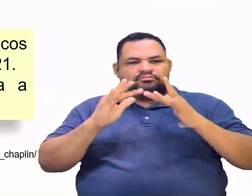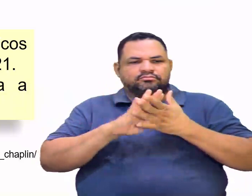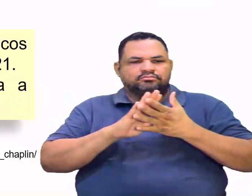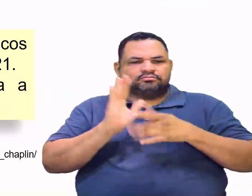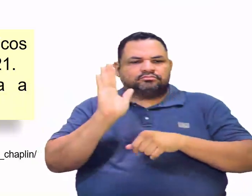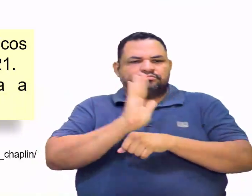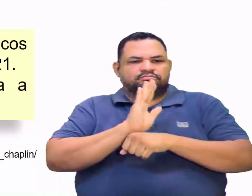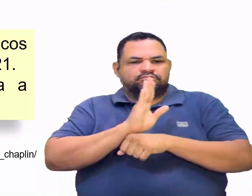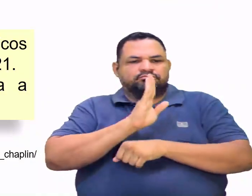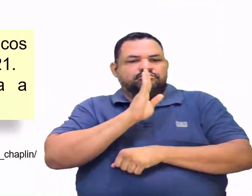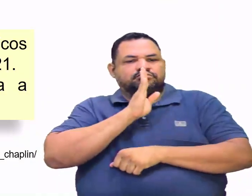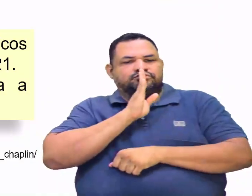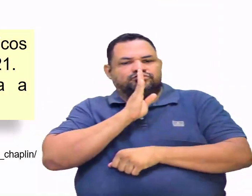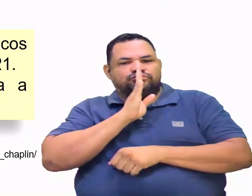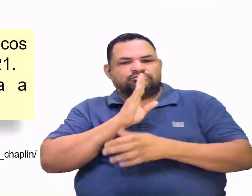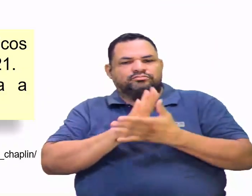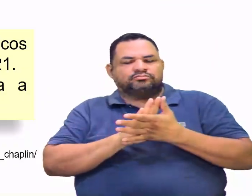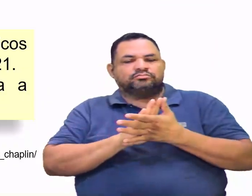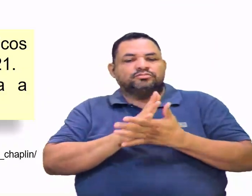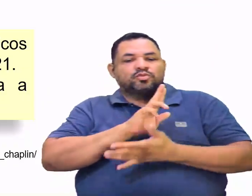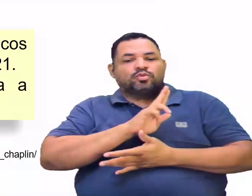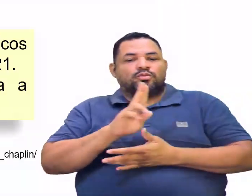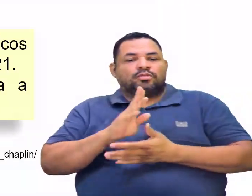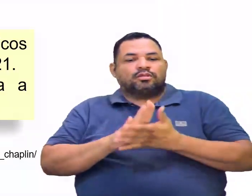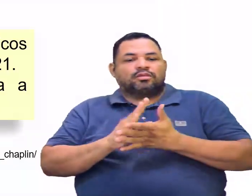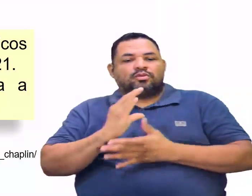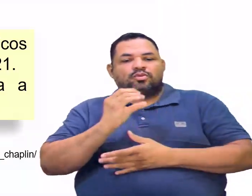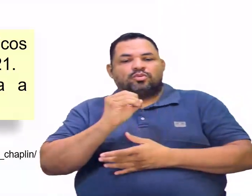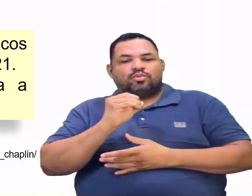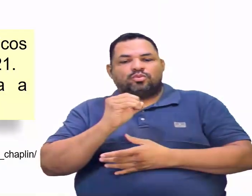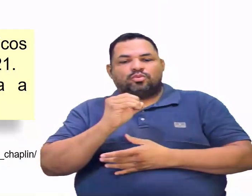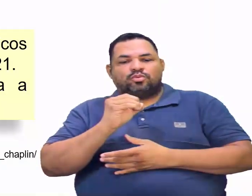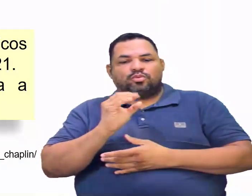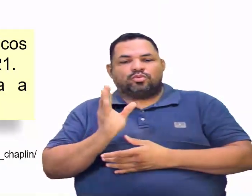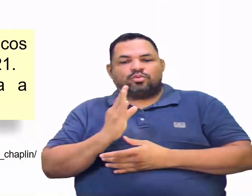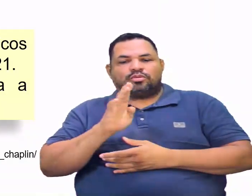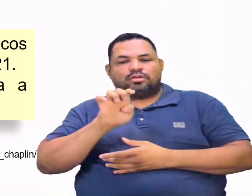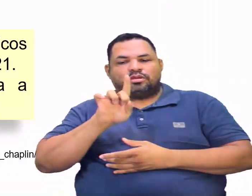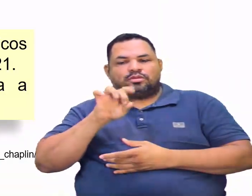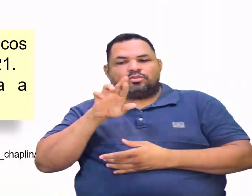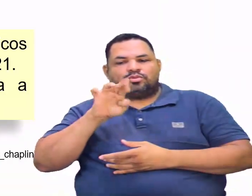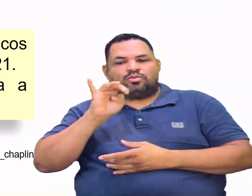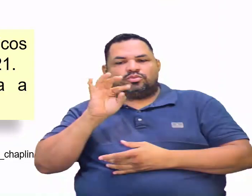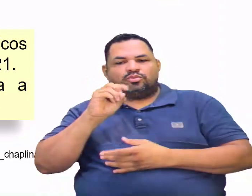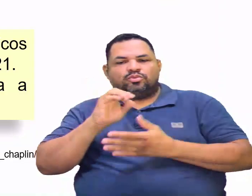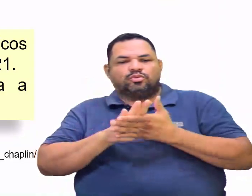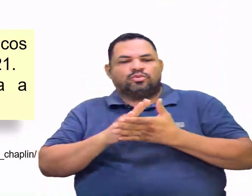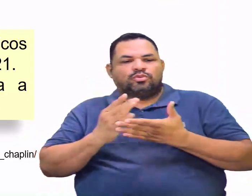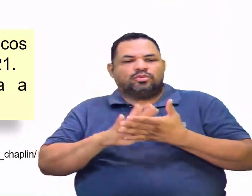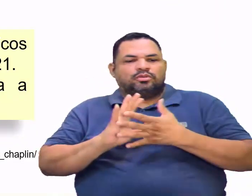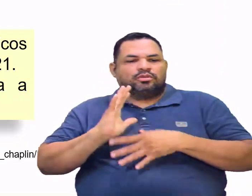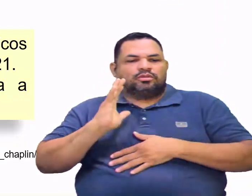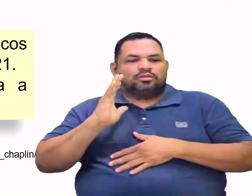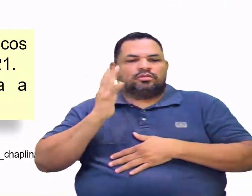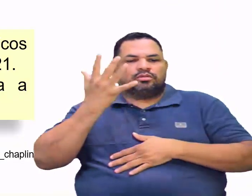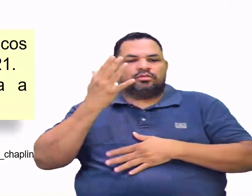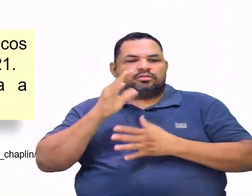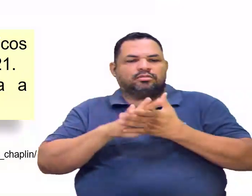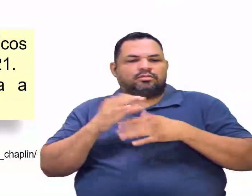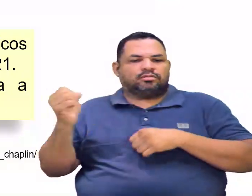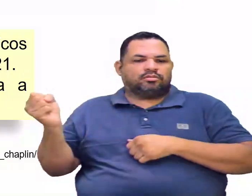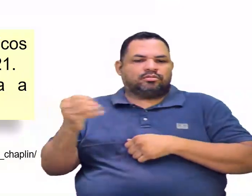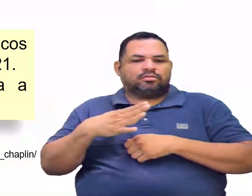clássicos do cinema mudo, entre eles O Garoto, em 1921, Tempos Modernos, talvez o